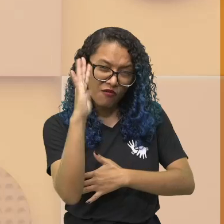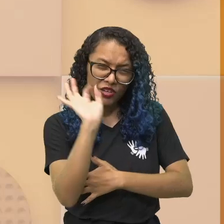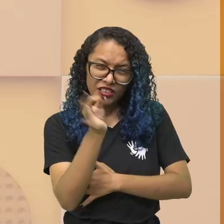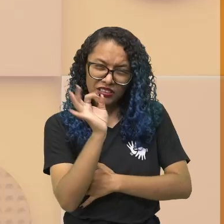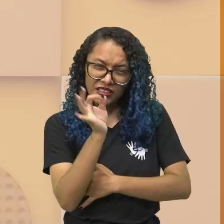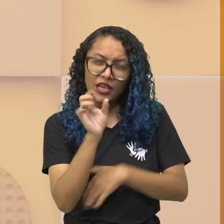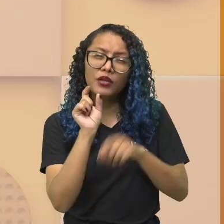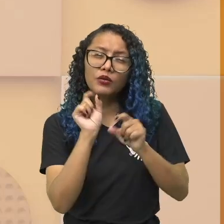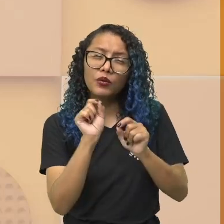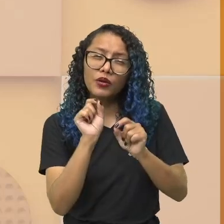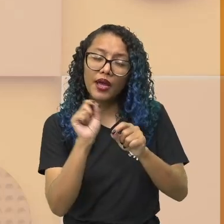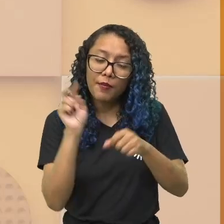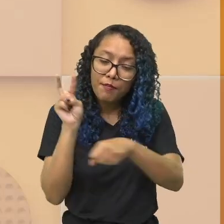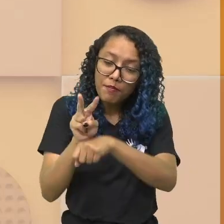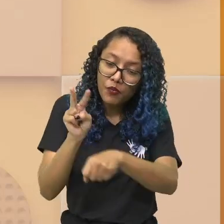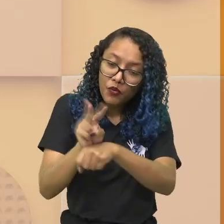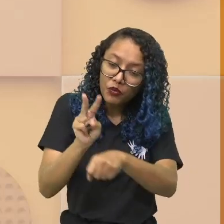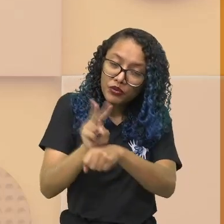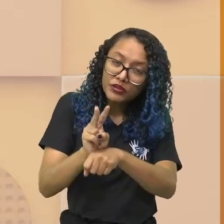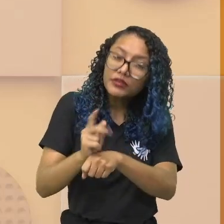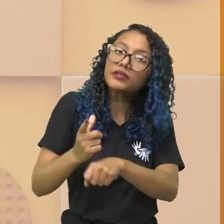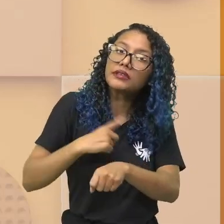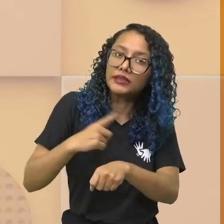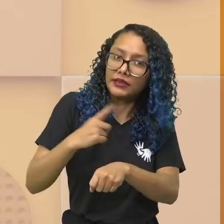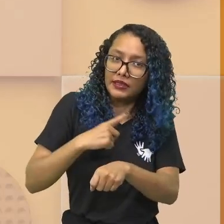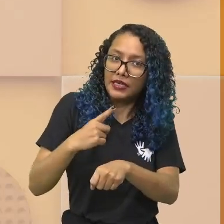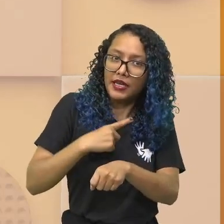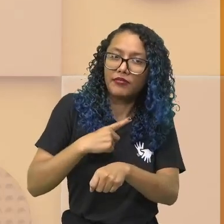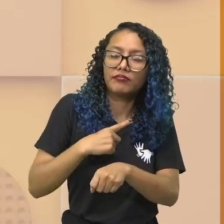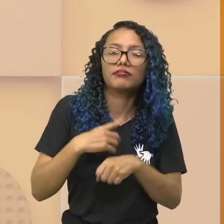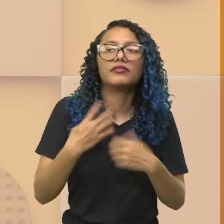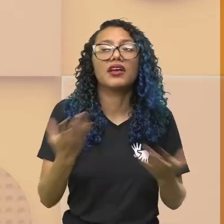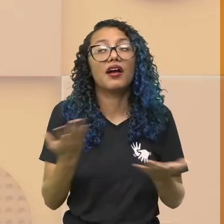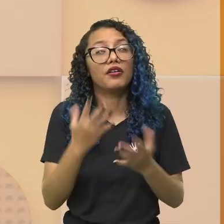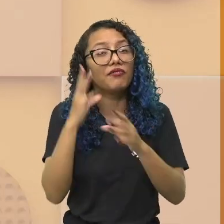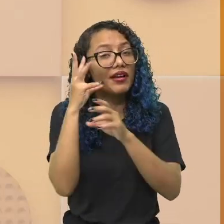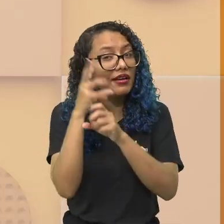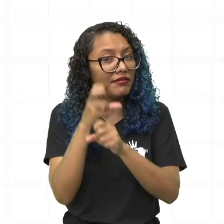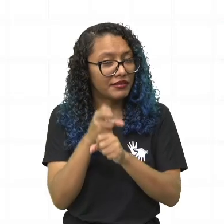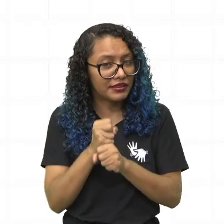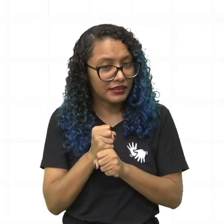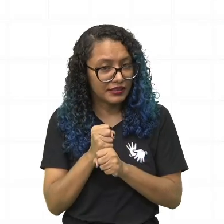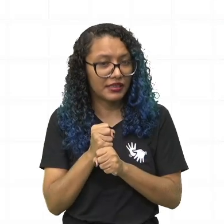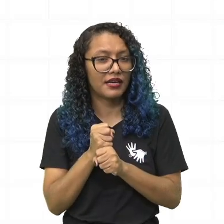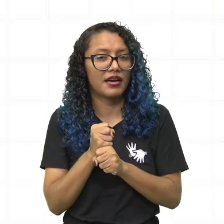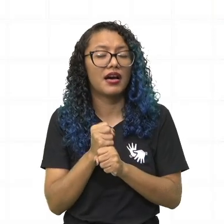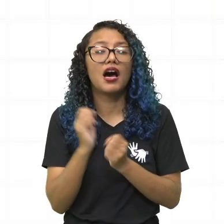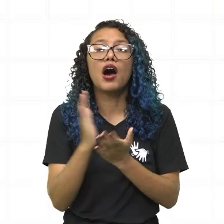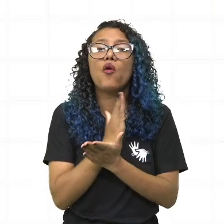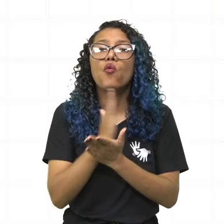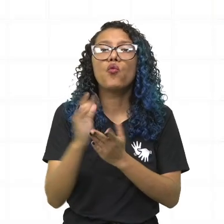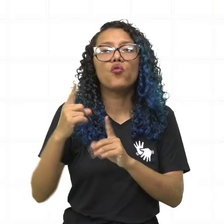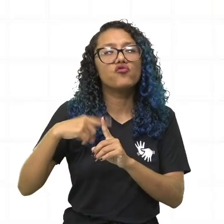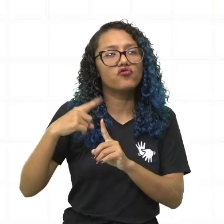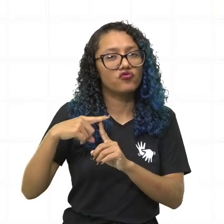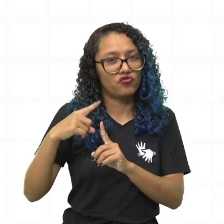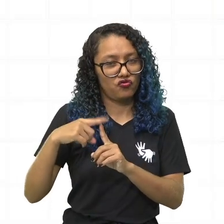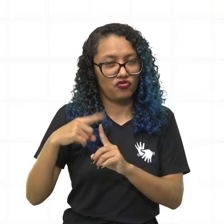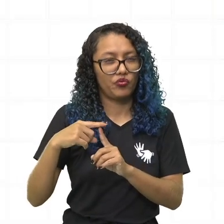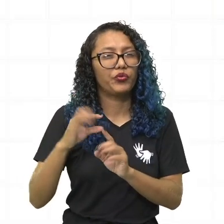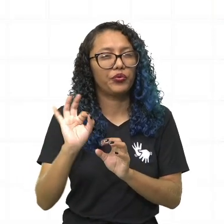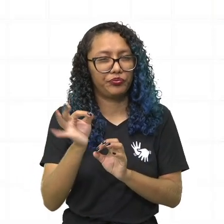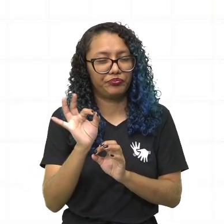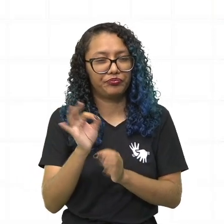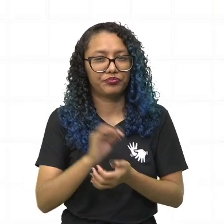ali, que ela é protegida de alguma forma. E a gente vai relembrar agora nessa unidade 4 alguns tipos delas, né? Temos